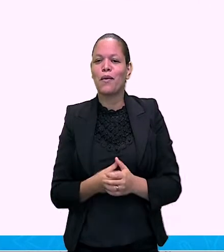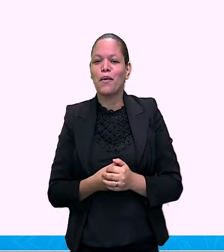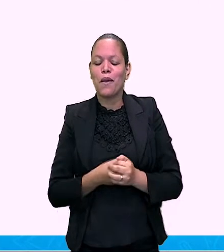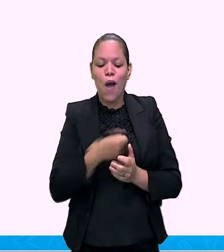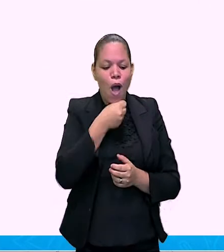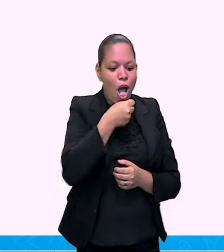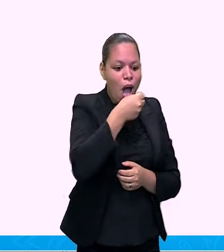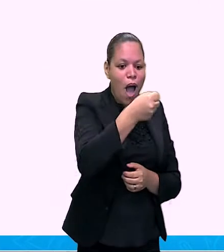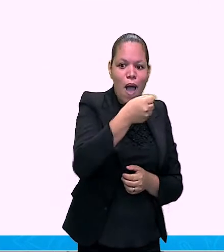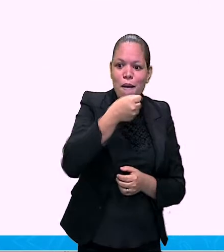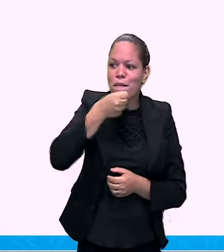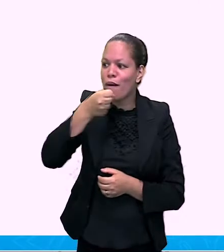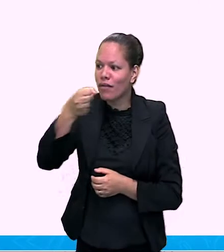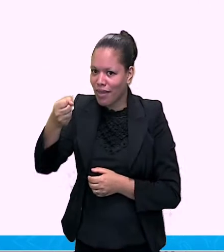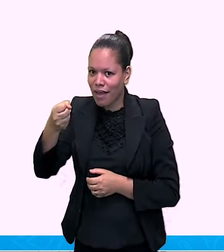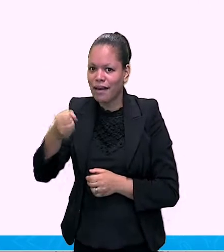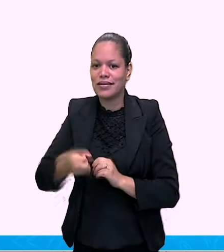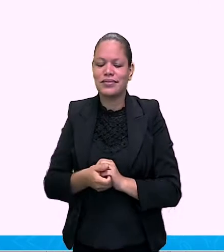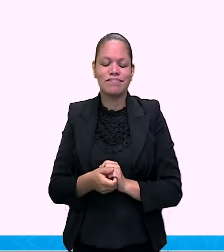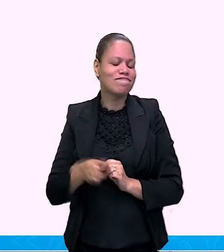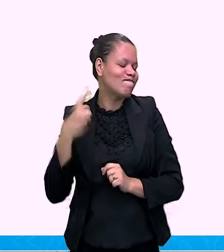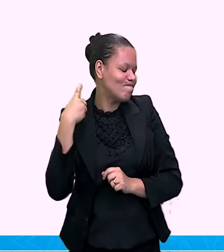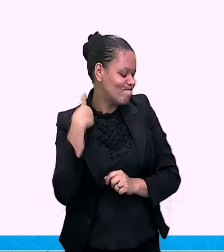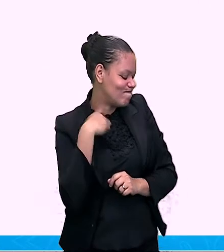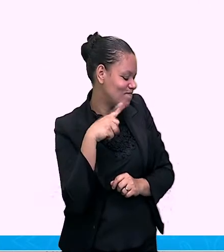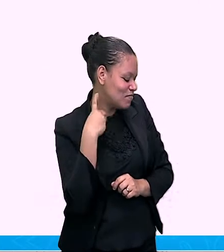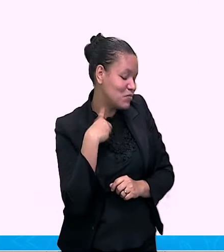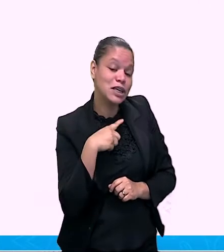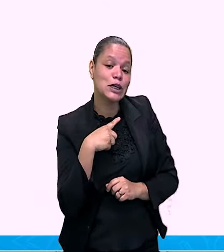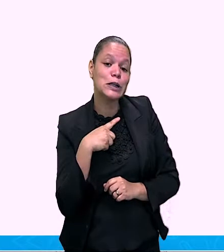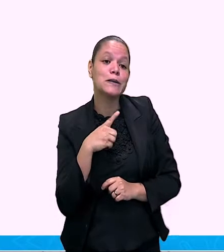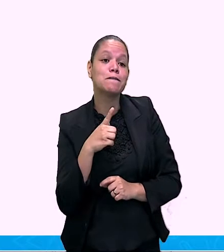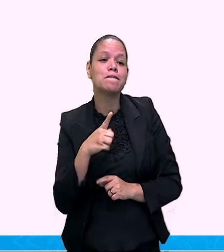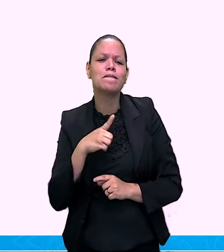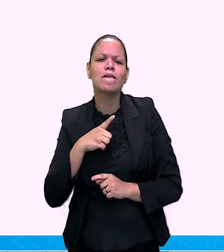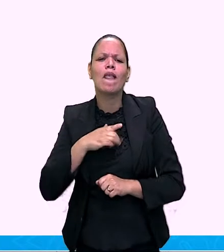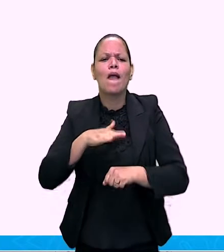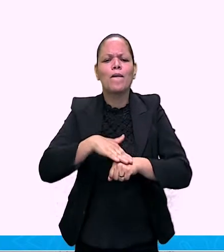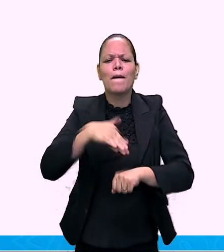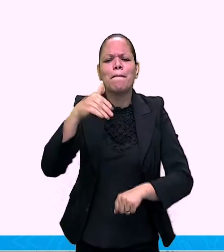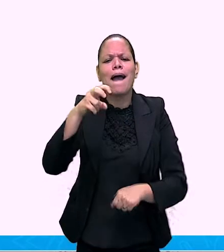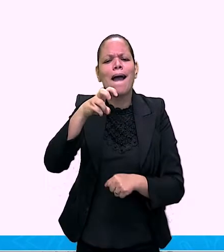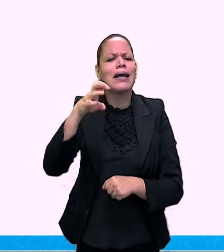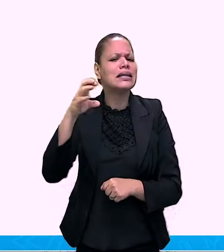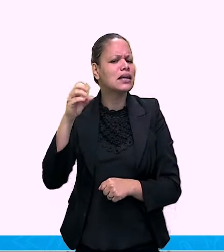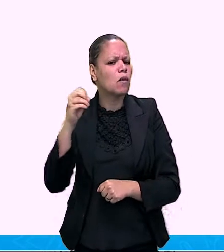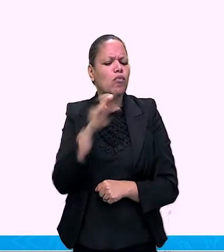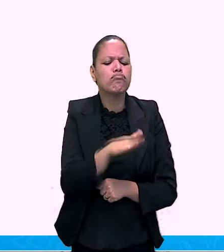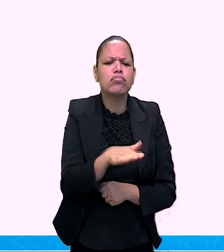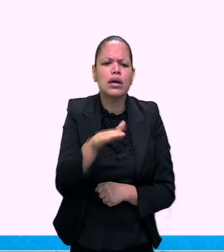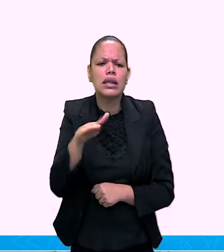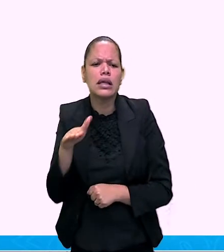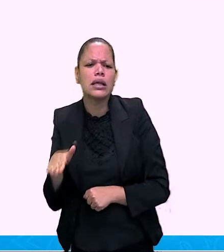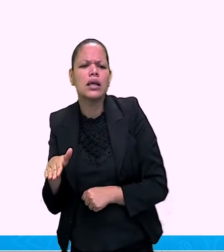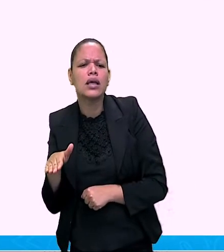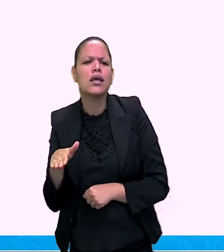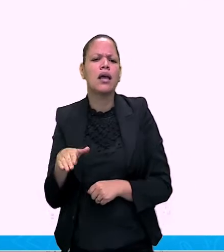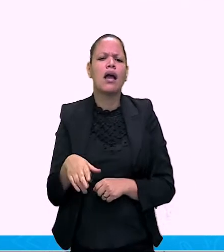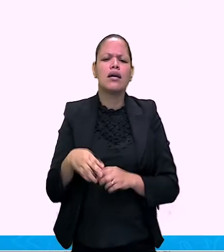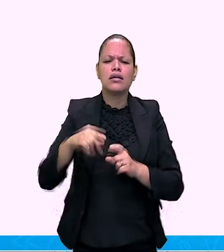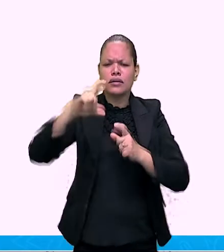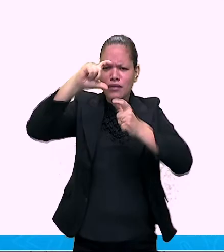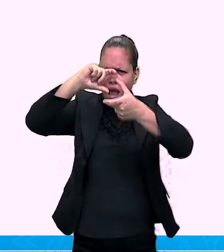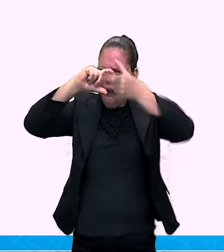50 crianças com síndrome rara associada à Covid. Essa é a manchete ou o